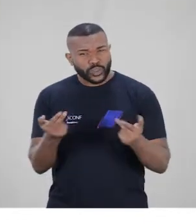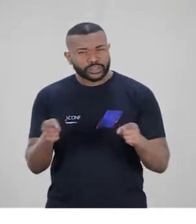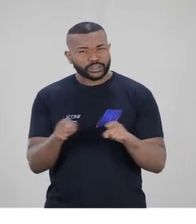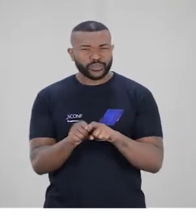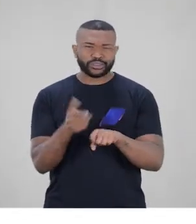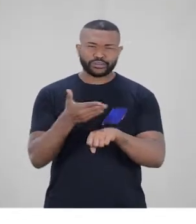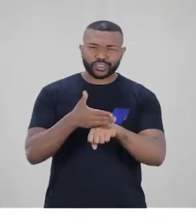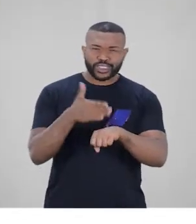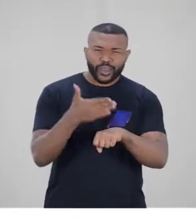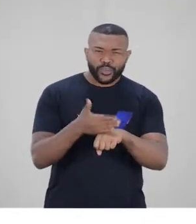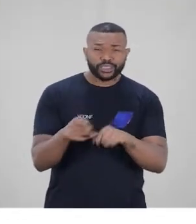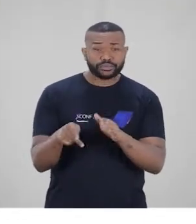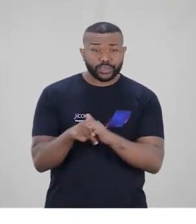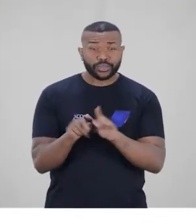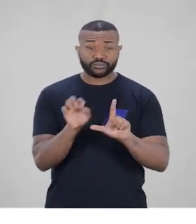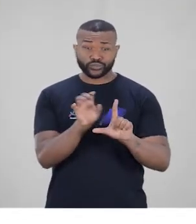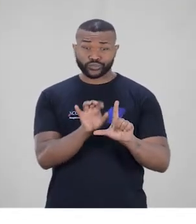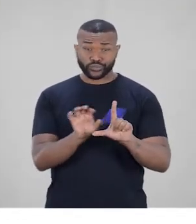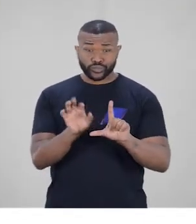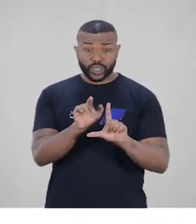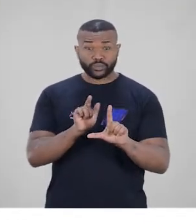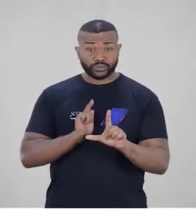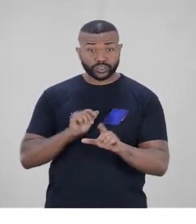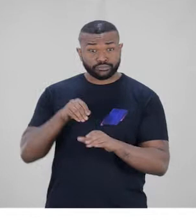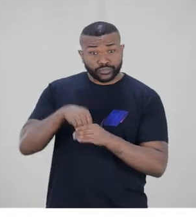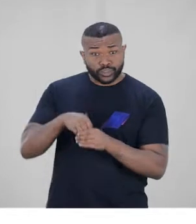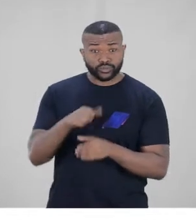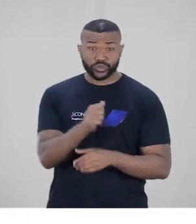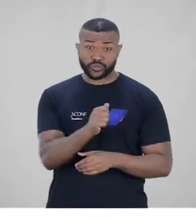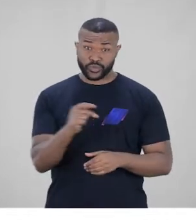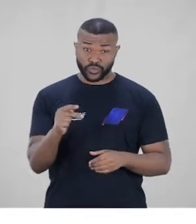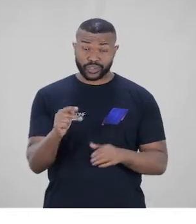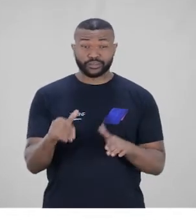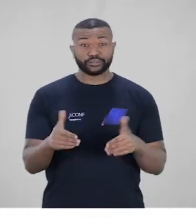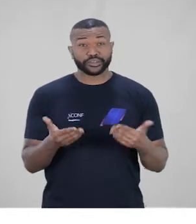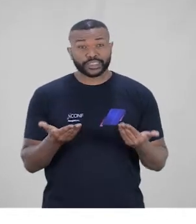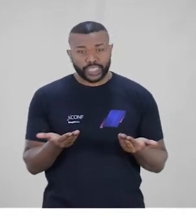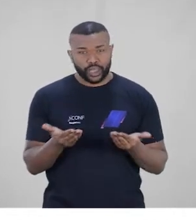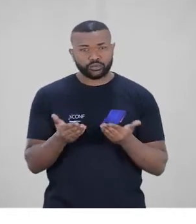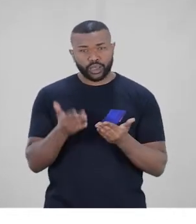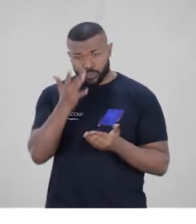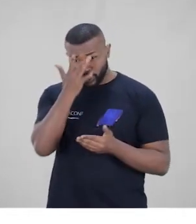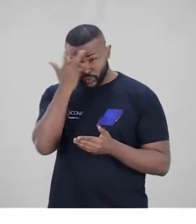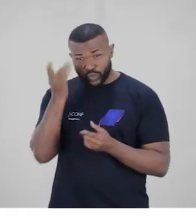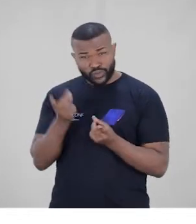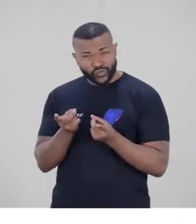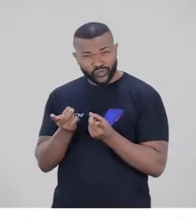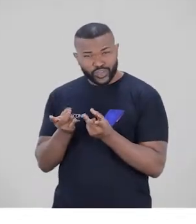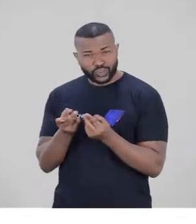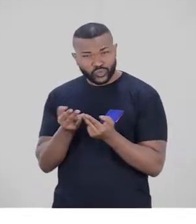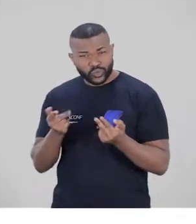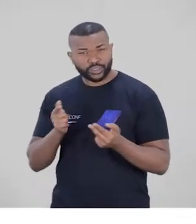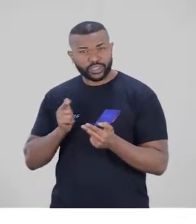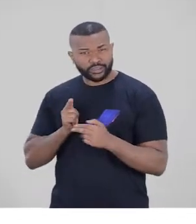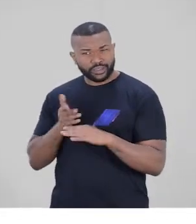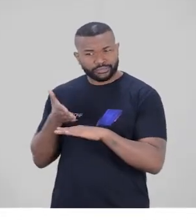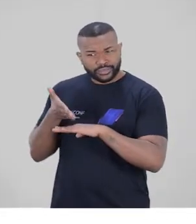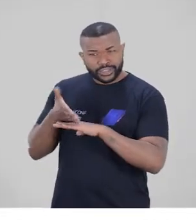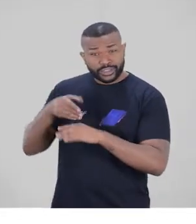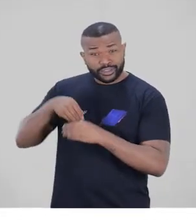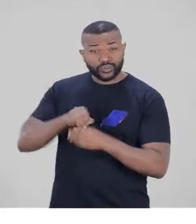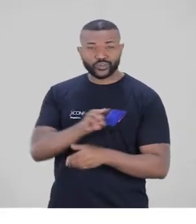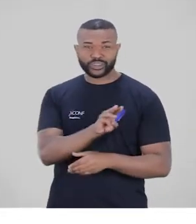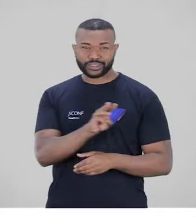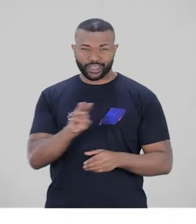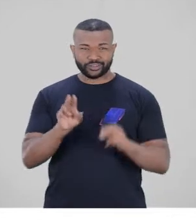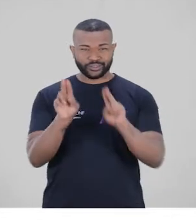como treinamento, toda a parte de digital também está dentro desses apps. Ou seja, a consultora ela tem um espaço